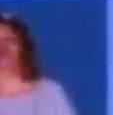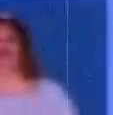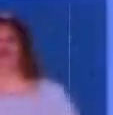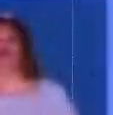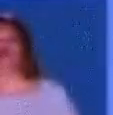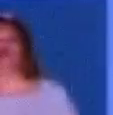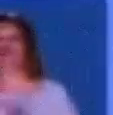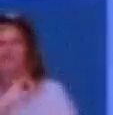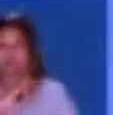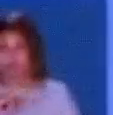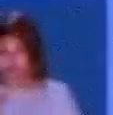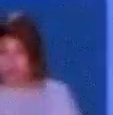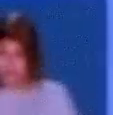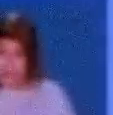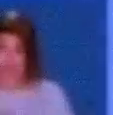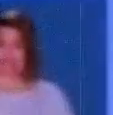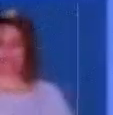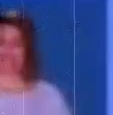Candidata Marina,